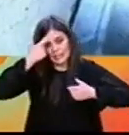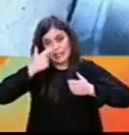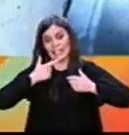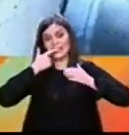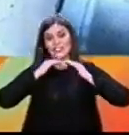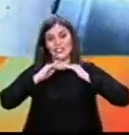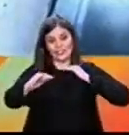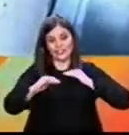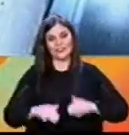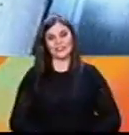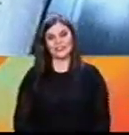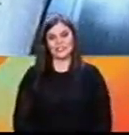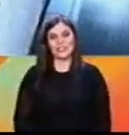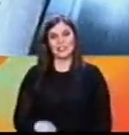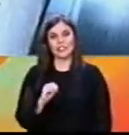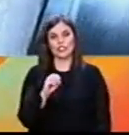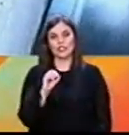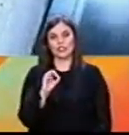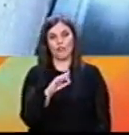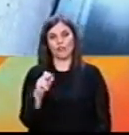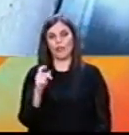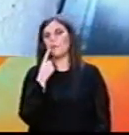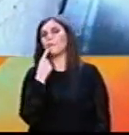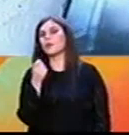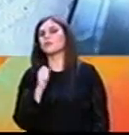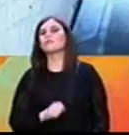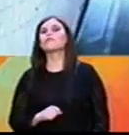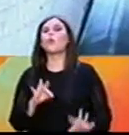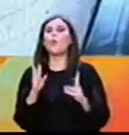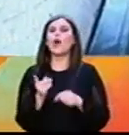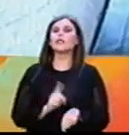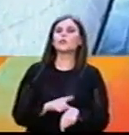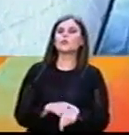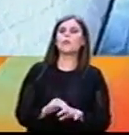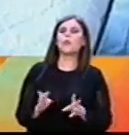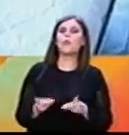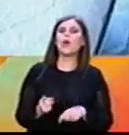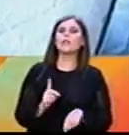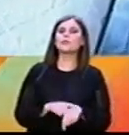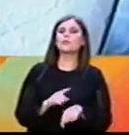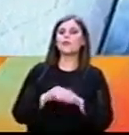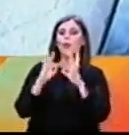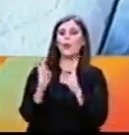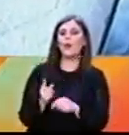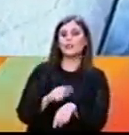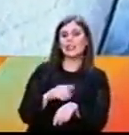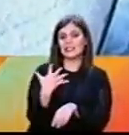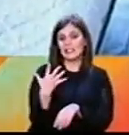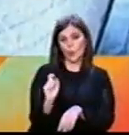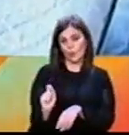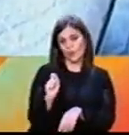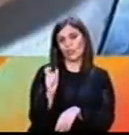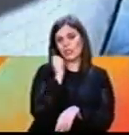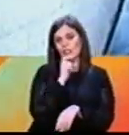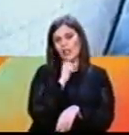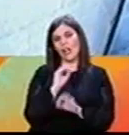Vamos juntá-la. A minha Sofia está a perguntar se quanto tempo? Quanto tempo é que se... 5 minutos serve? 5